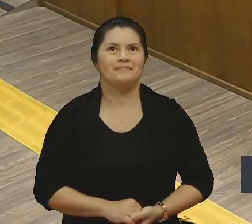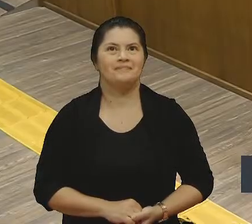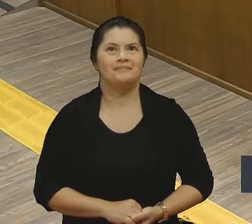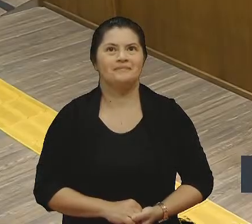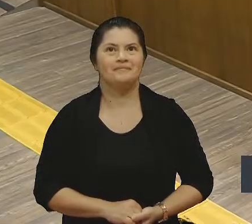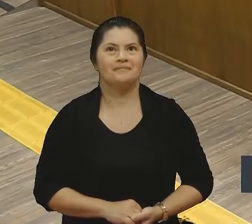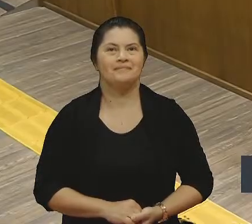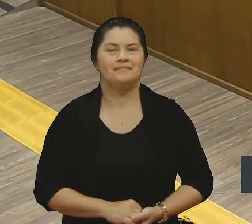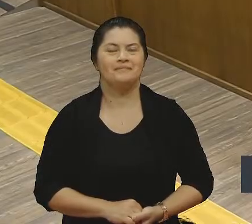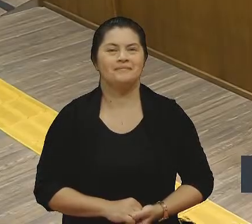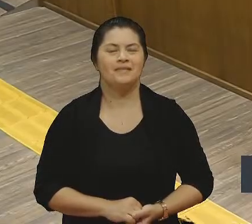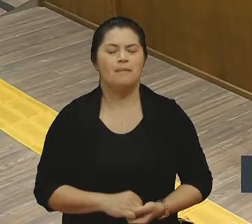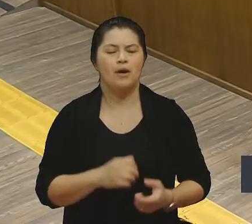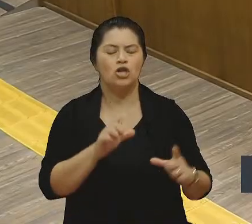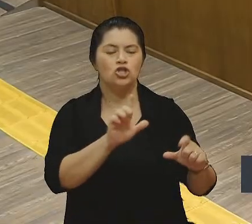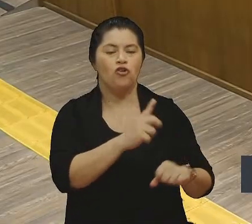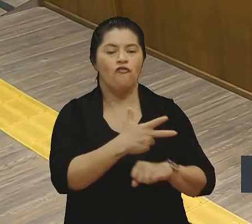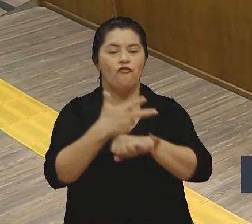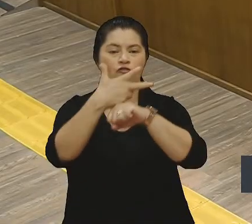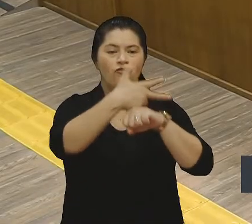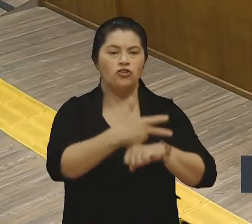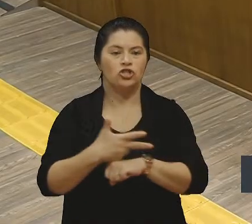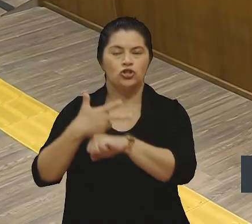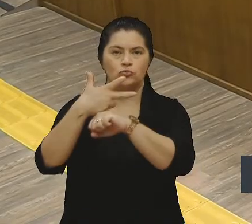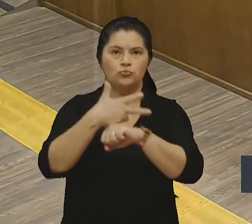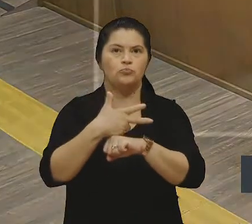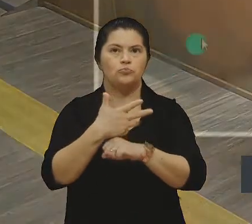Pode soltar o vídeo, depois eu começo.